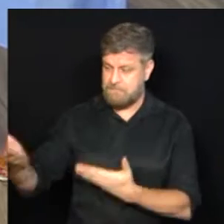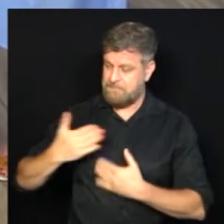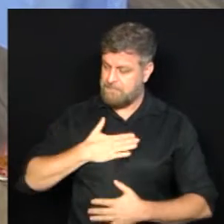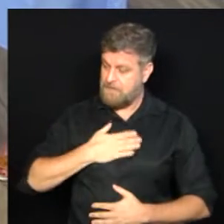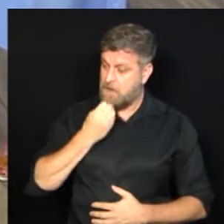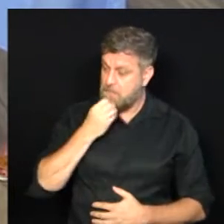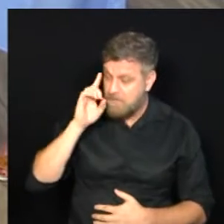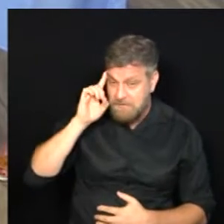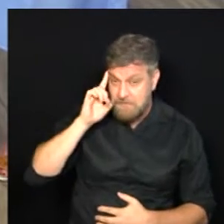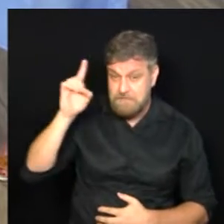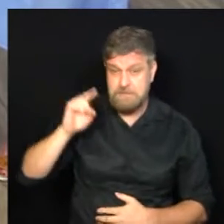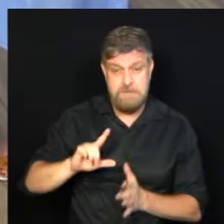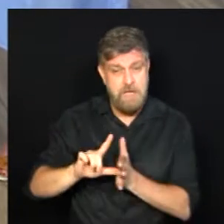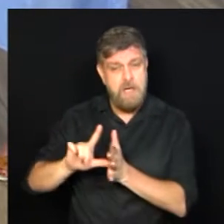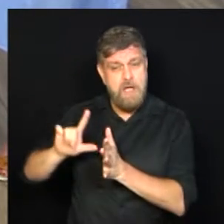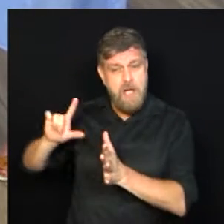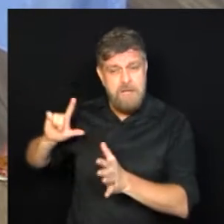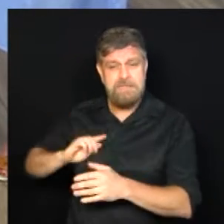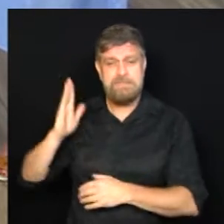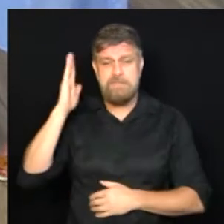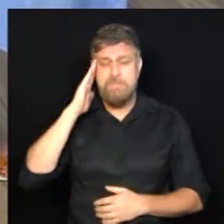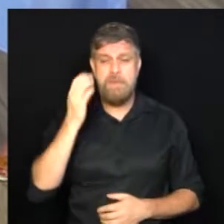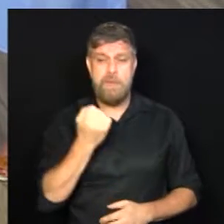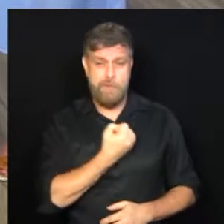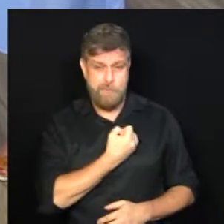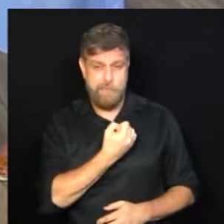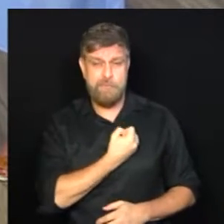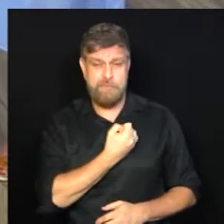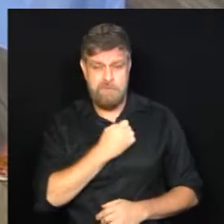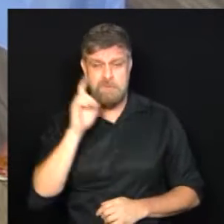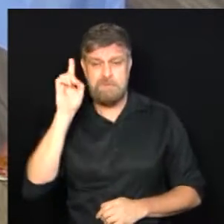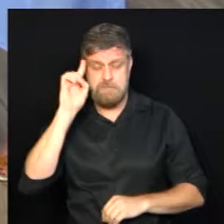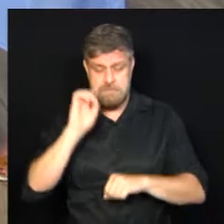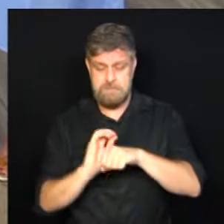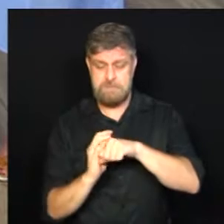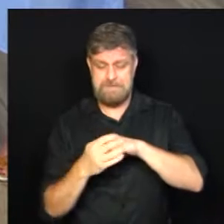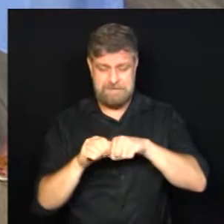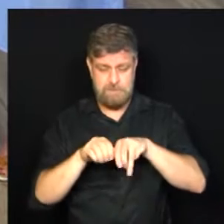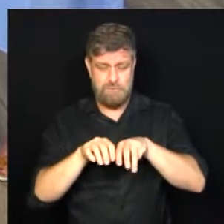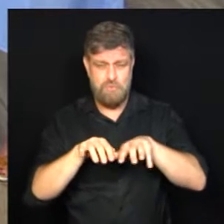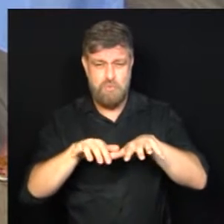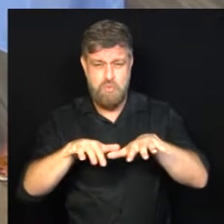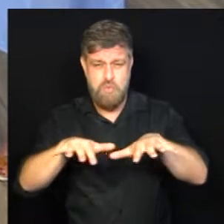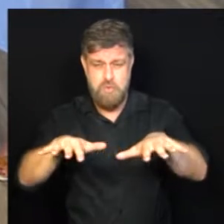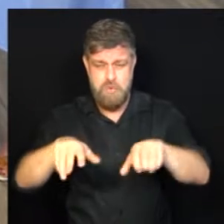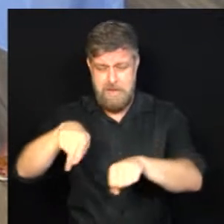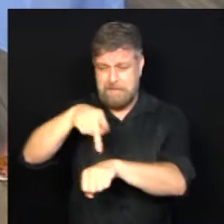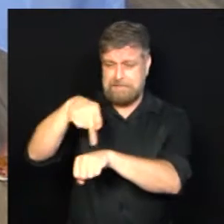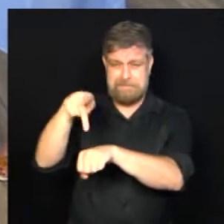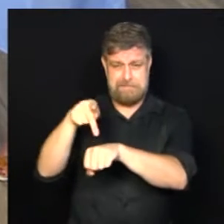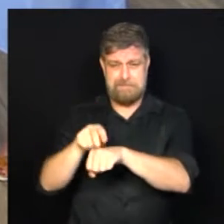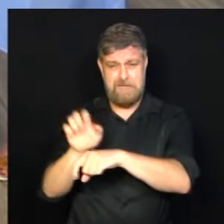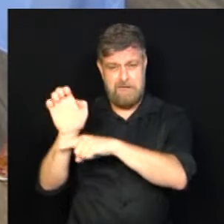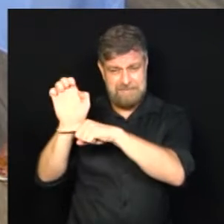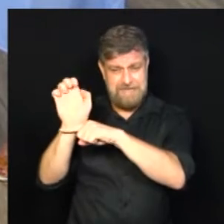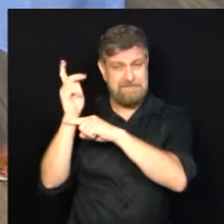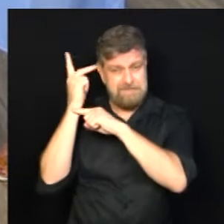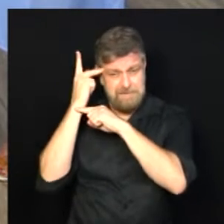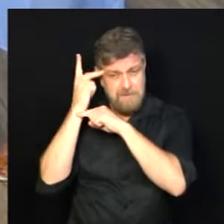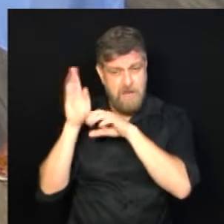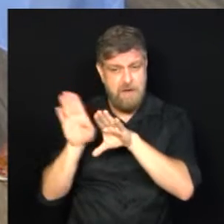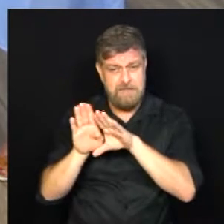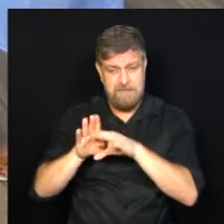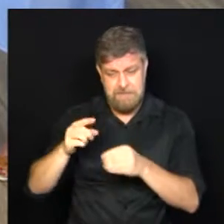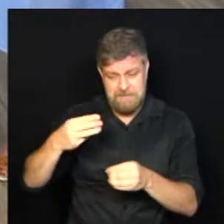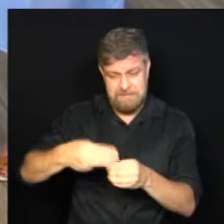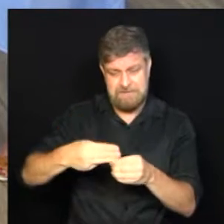bom dia. Antes, aquela atualização diária dos casos da Covid-19 no nosso país, no estado de São Paulo,